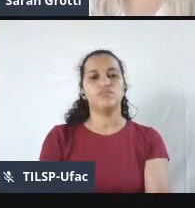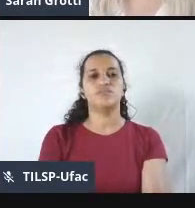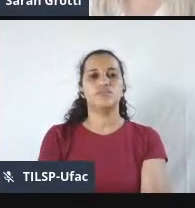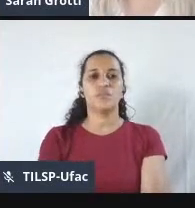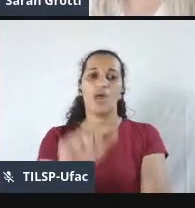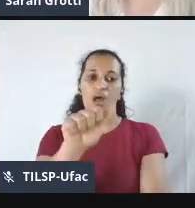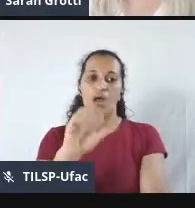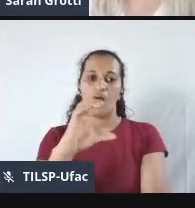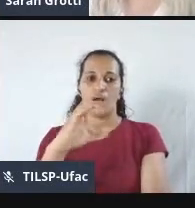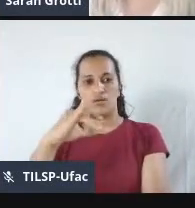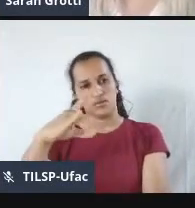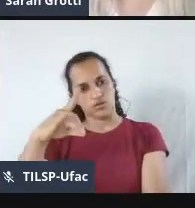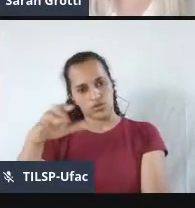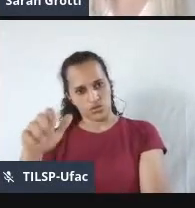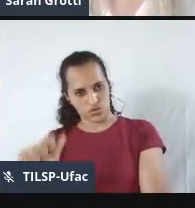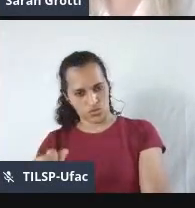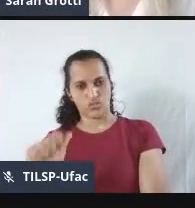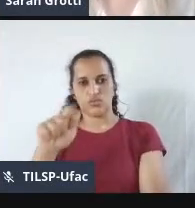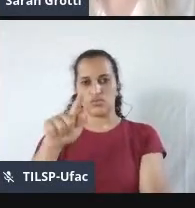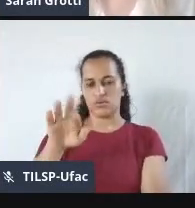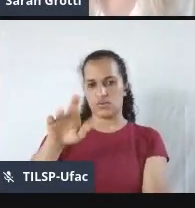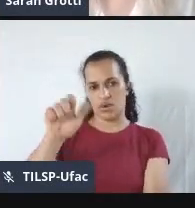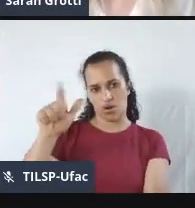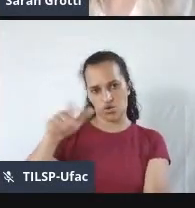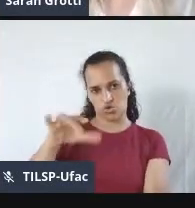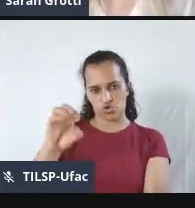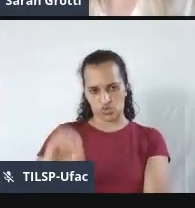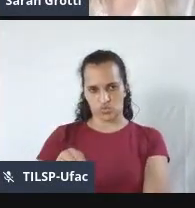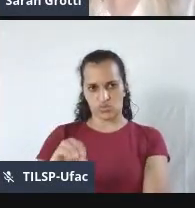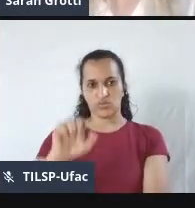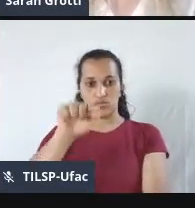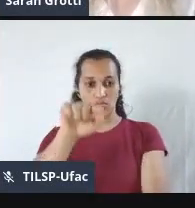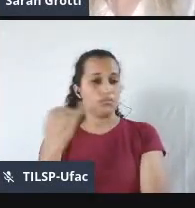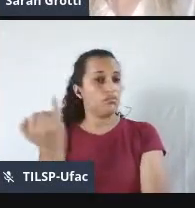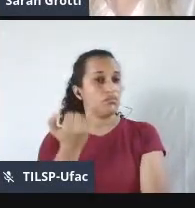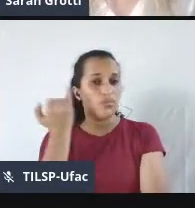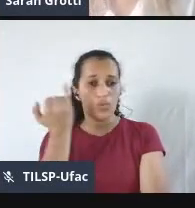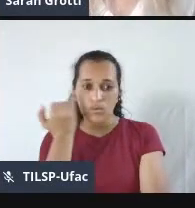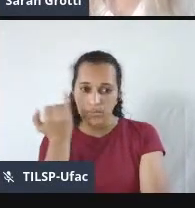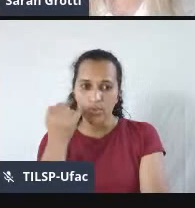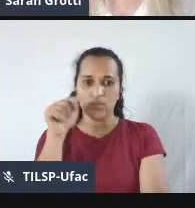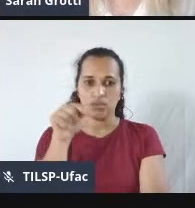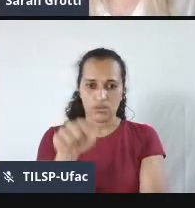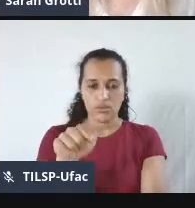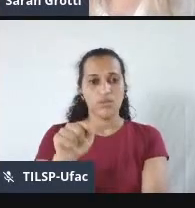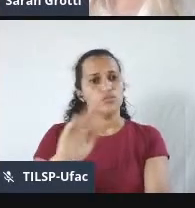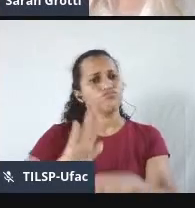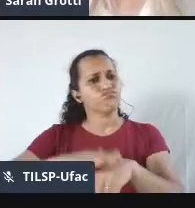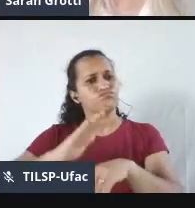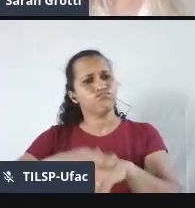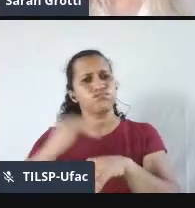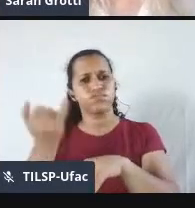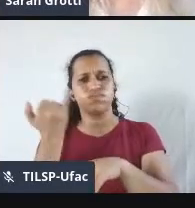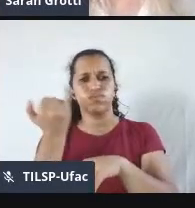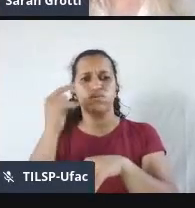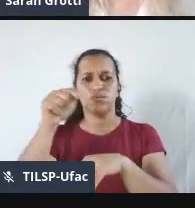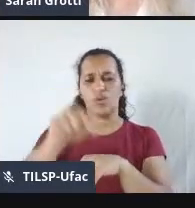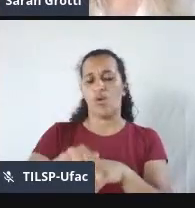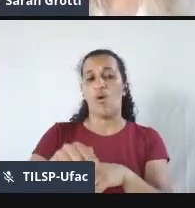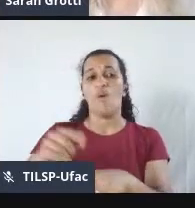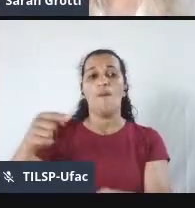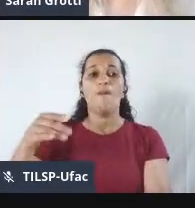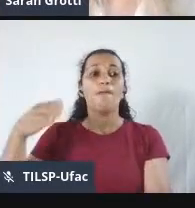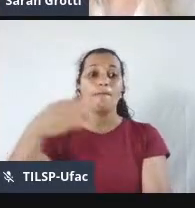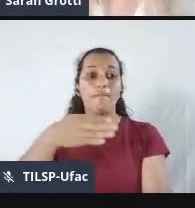Ácidos graxos de ômega 3, é muito importante estar falando disso, né? Porque uma das principais fontes de ômega 3 são os peixes que a gente